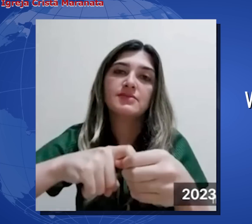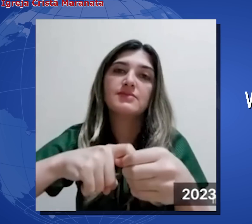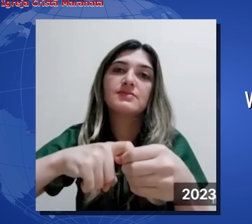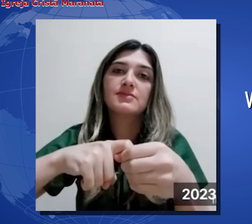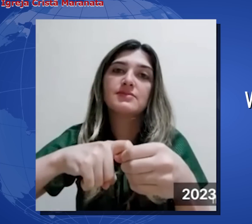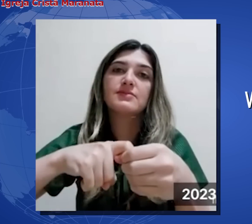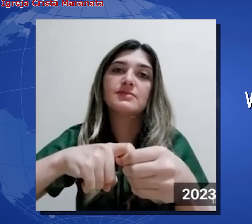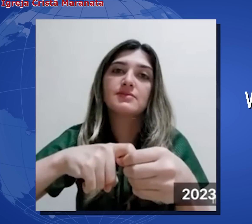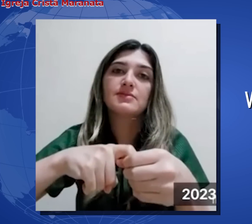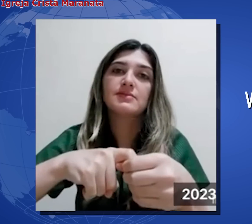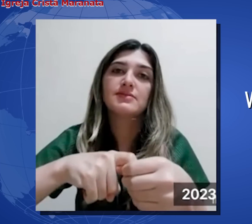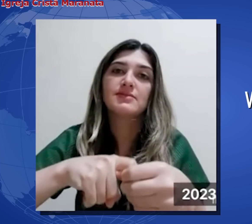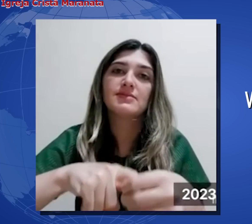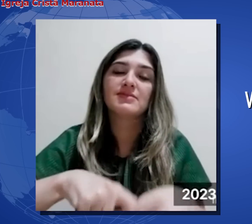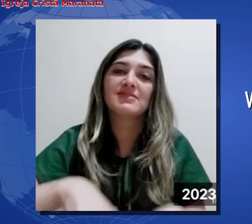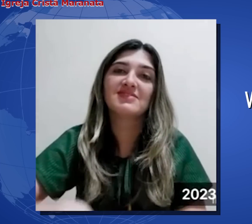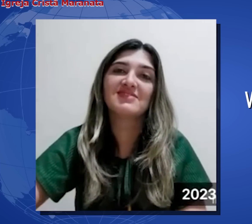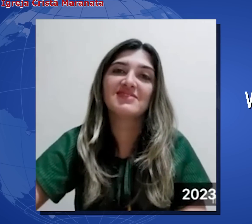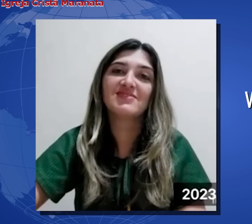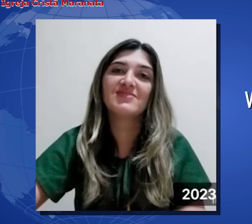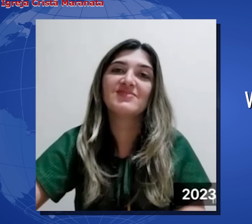que Jesus vai voltar.